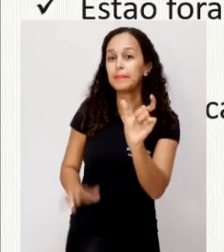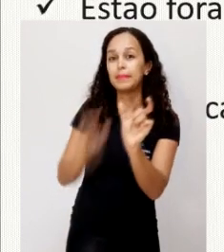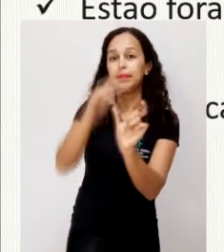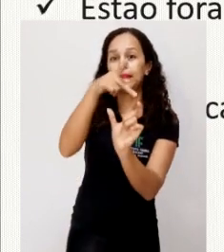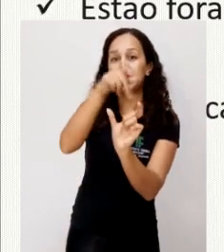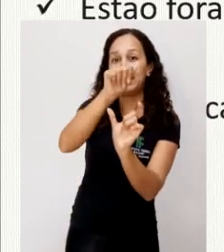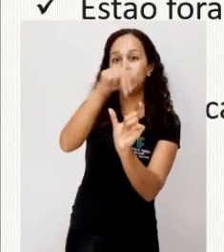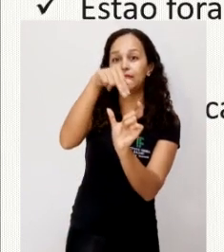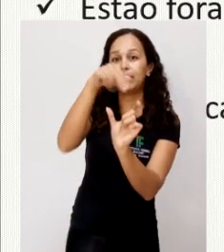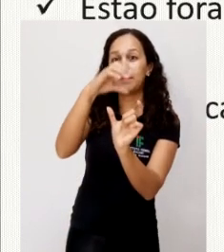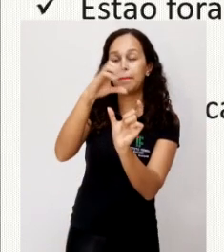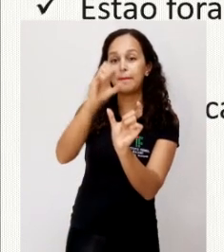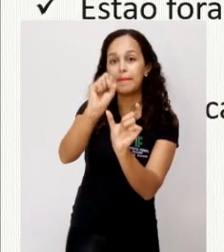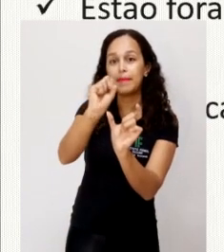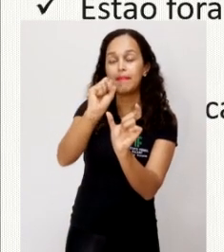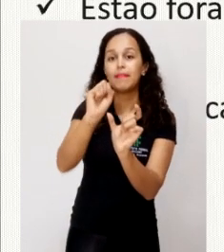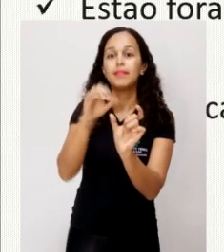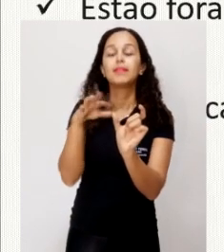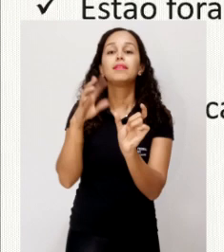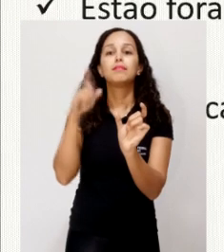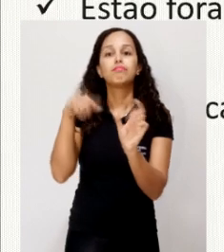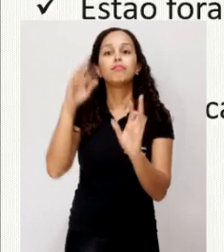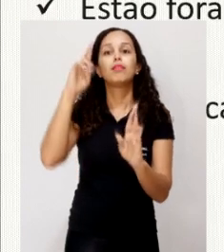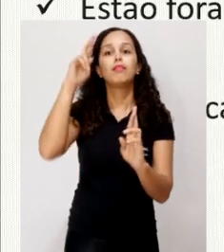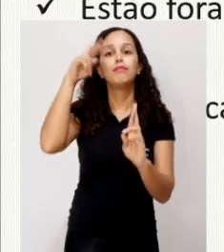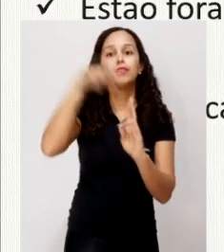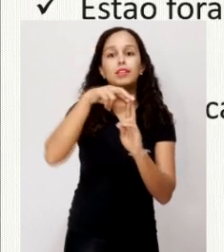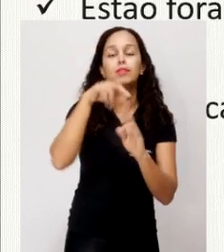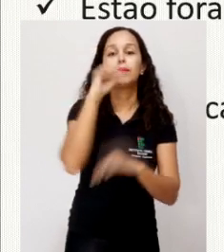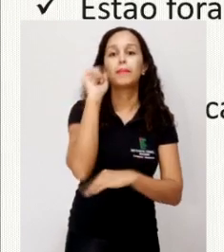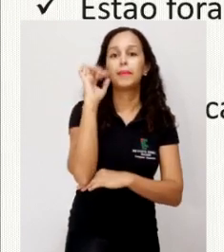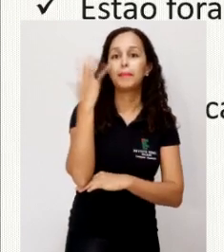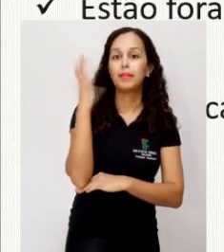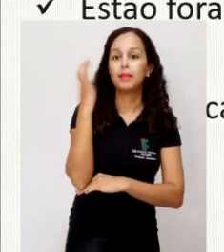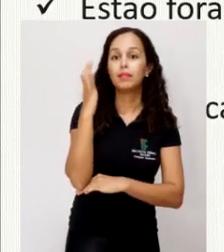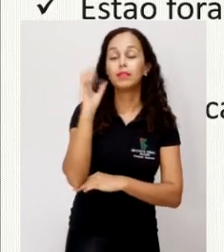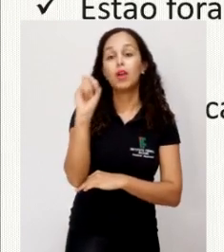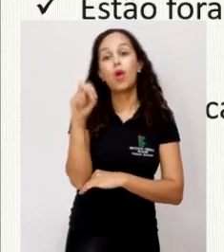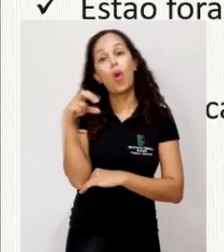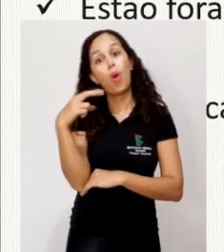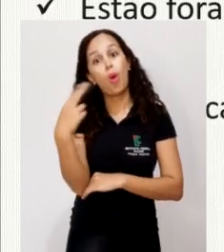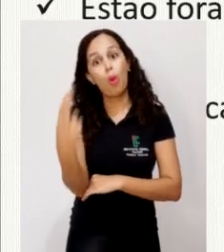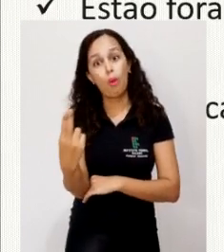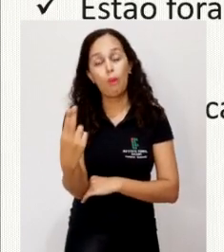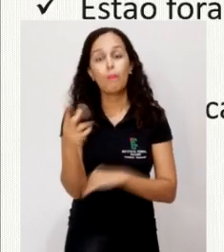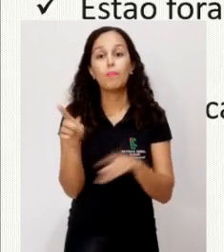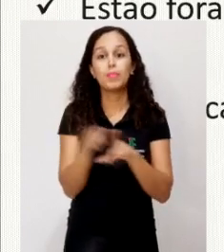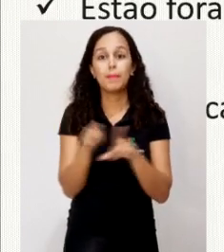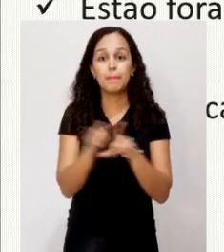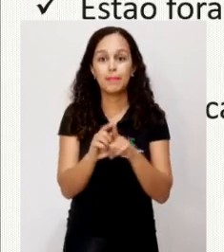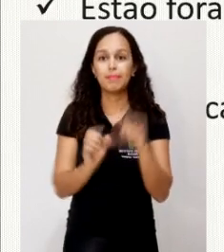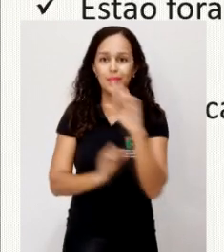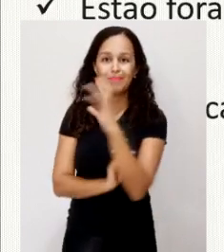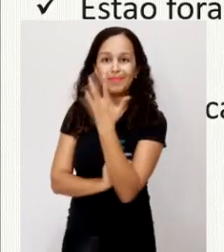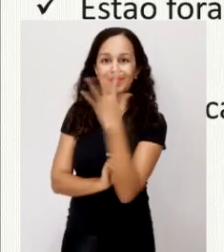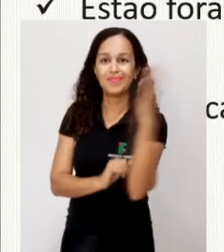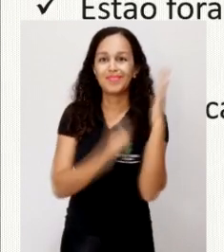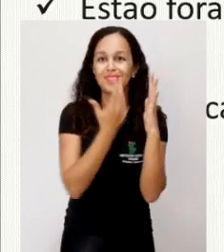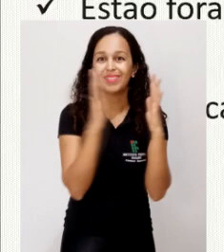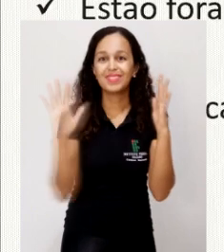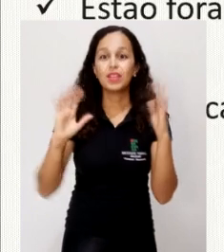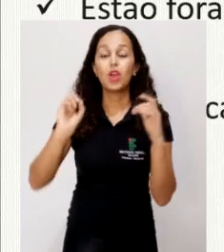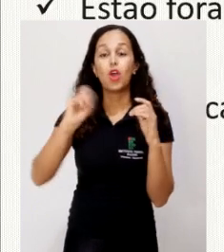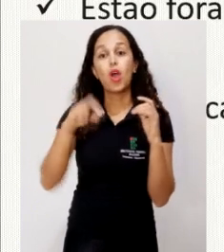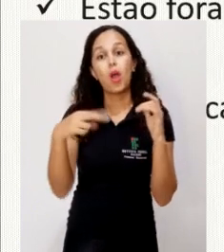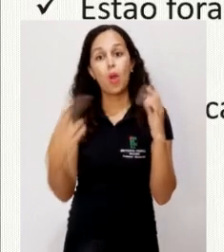sido usado tanto para se referir à planta como um todo, ou parte das plantas, e ainda para partes